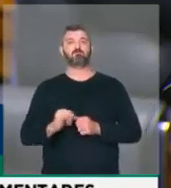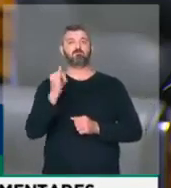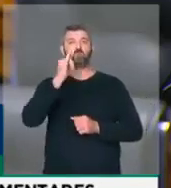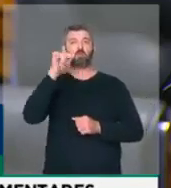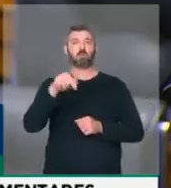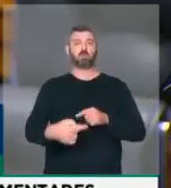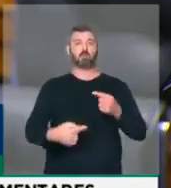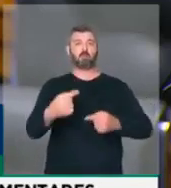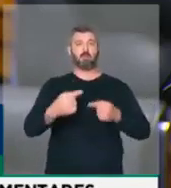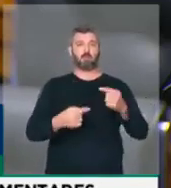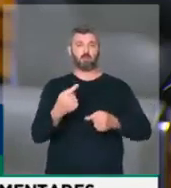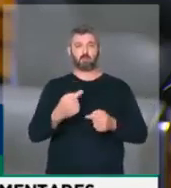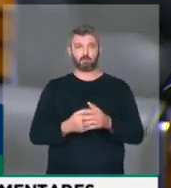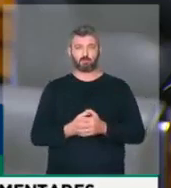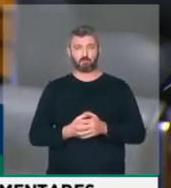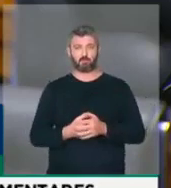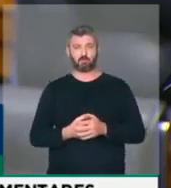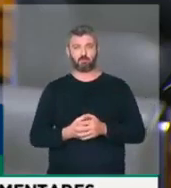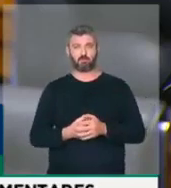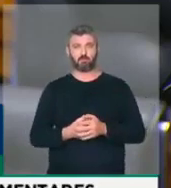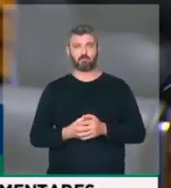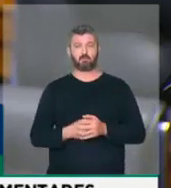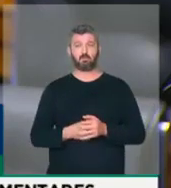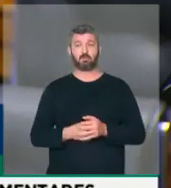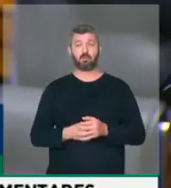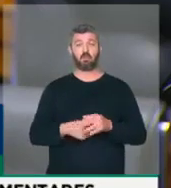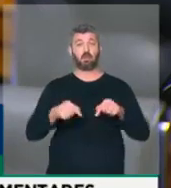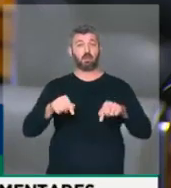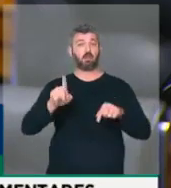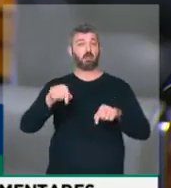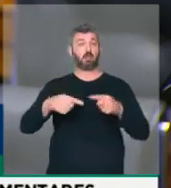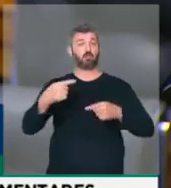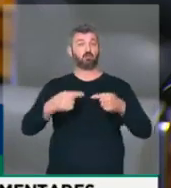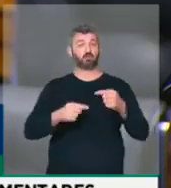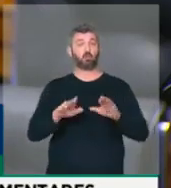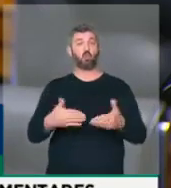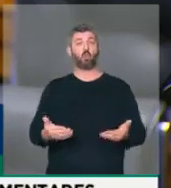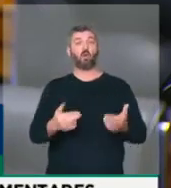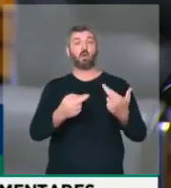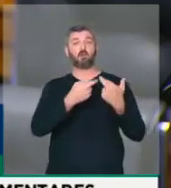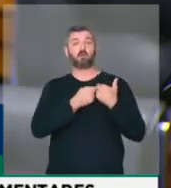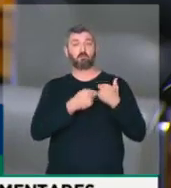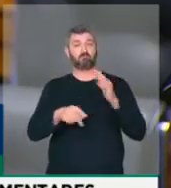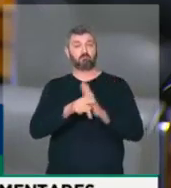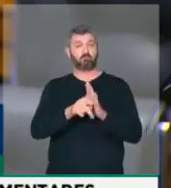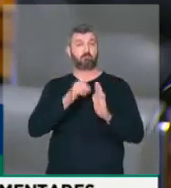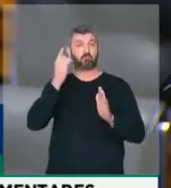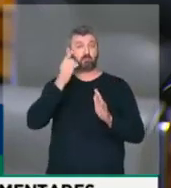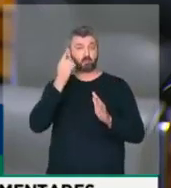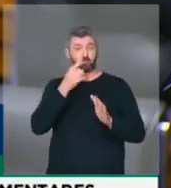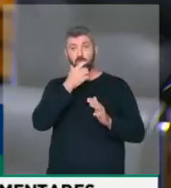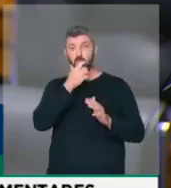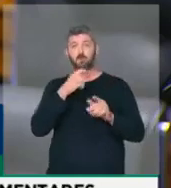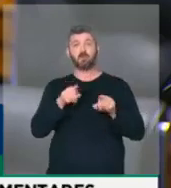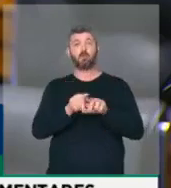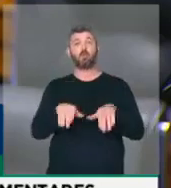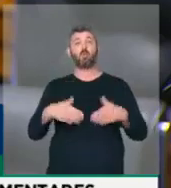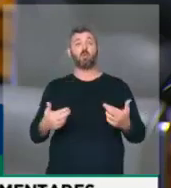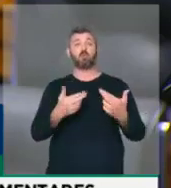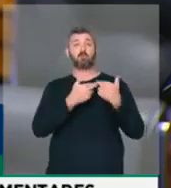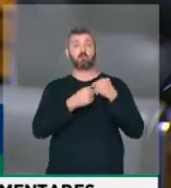deste debate. Quando estamos discutindo aqui as prerrogativas dos parlamentares e do Congresso